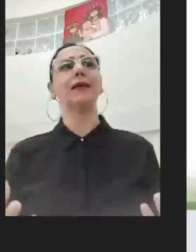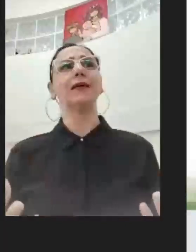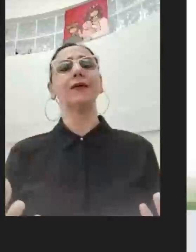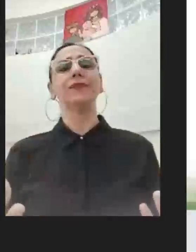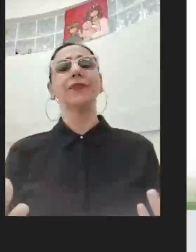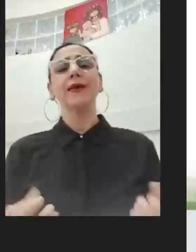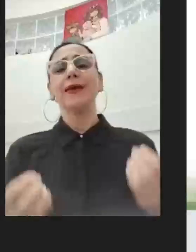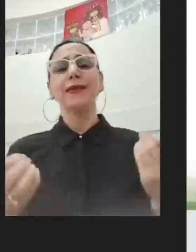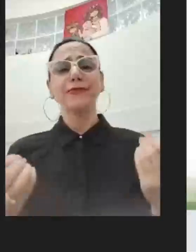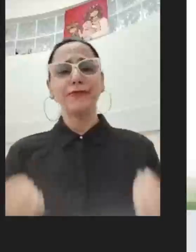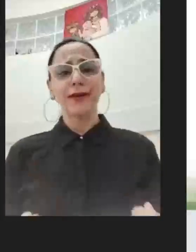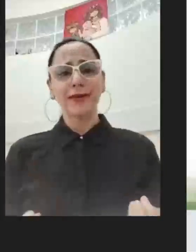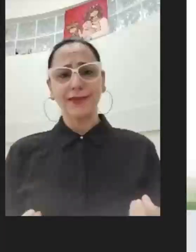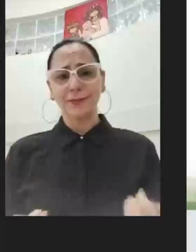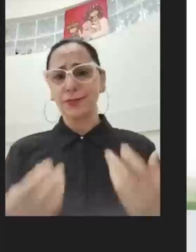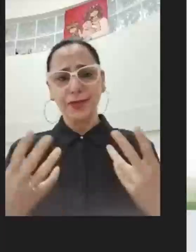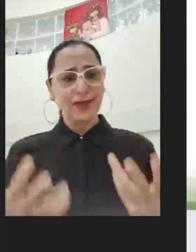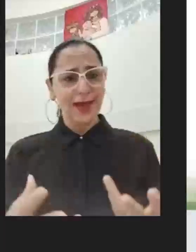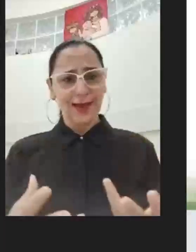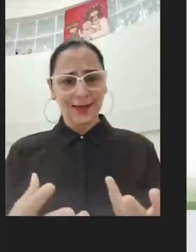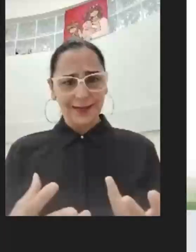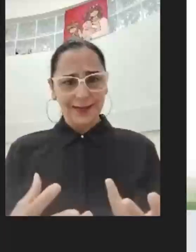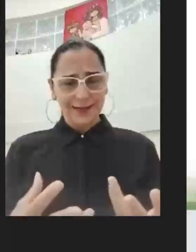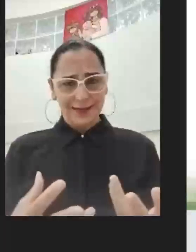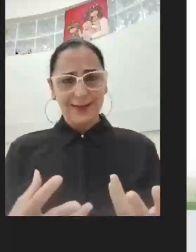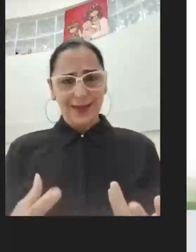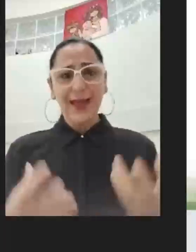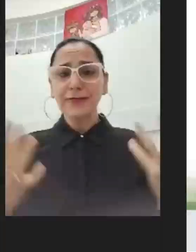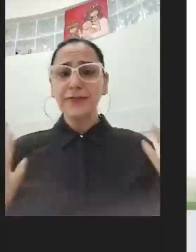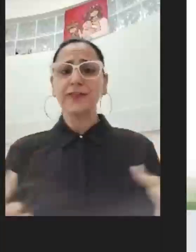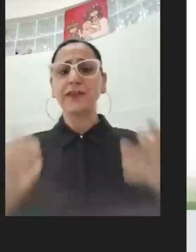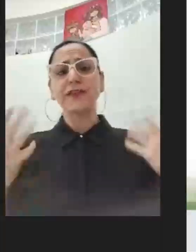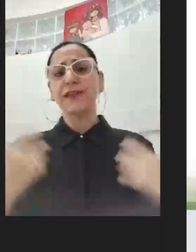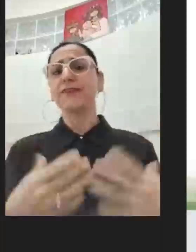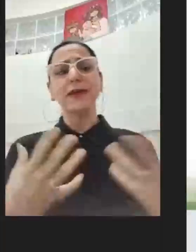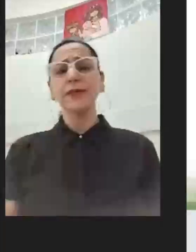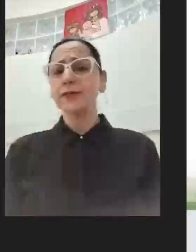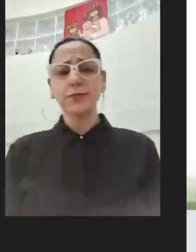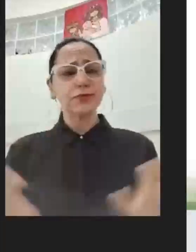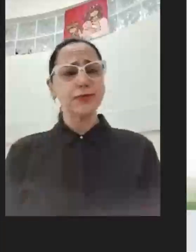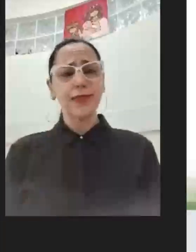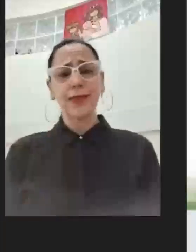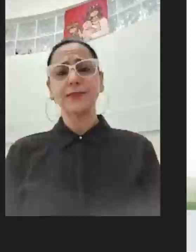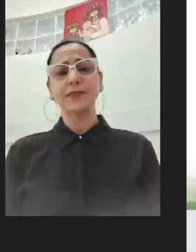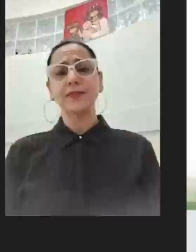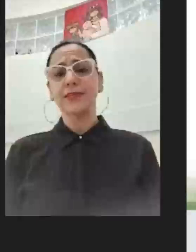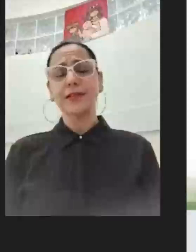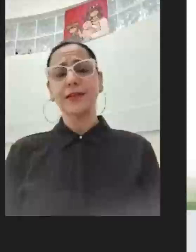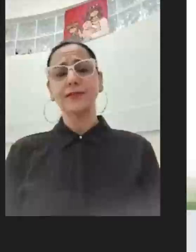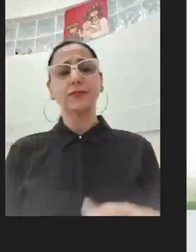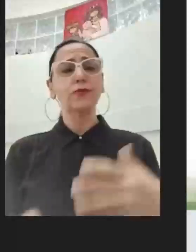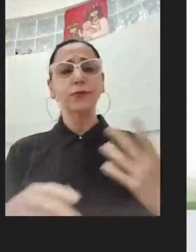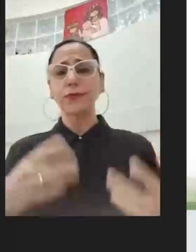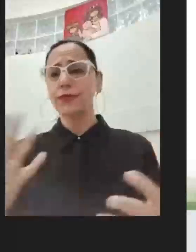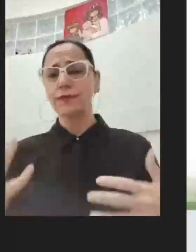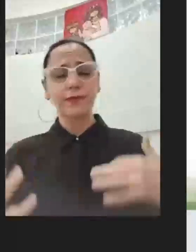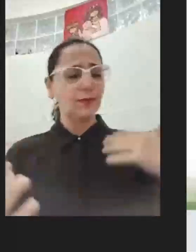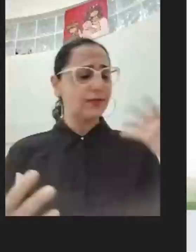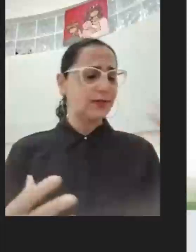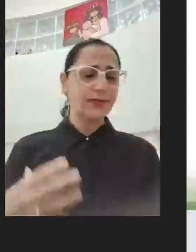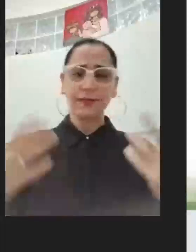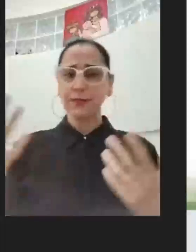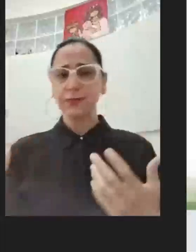a adrenalina, ele vai bloquear a eficiência da fábrica de produzir leite, de descer